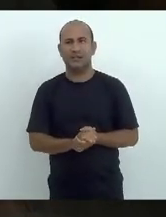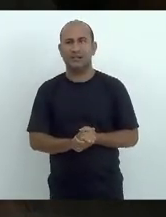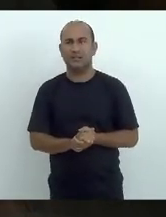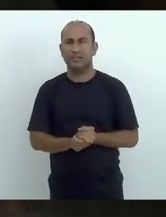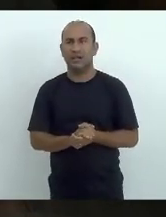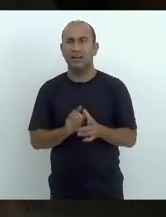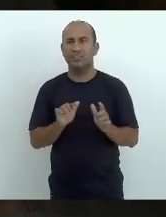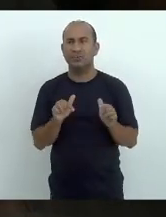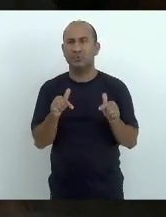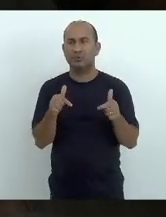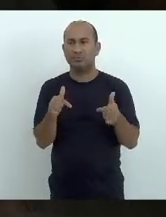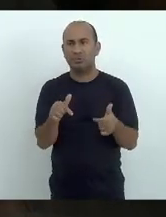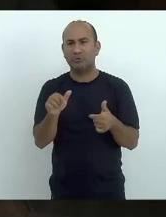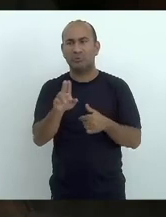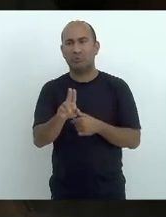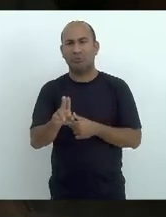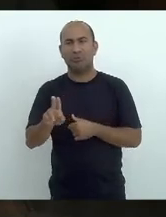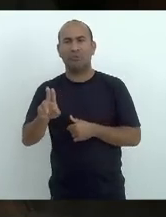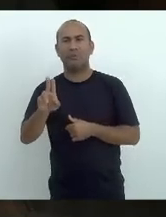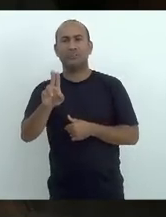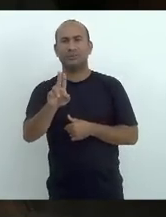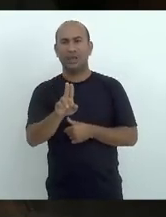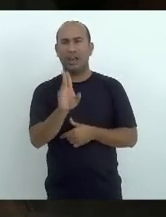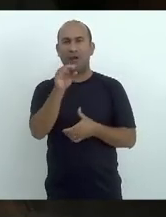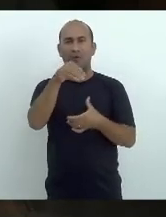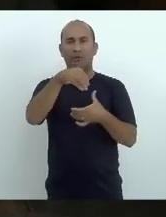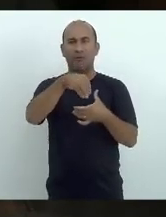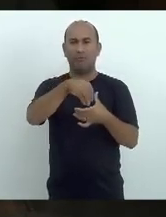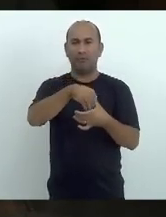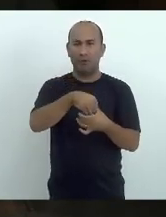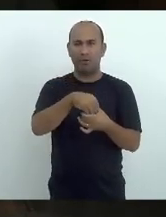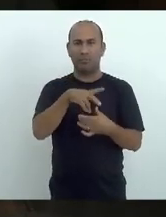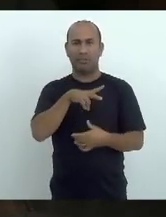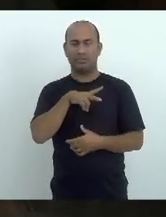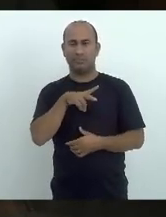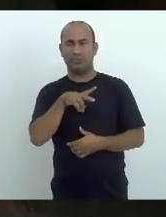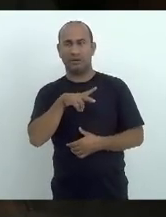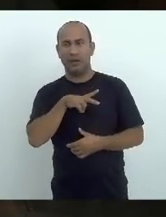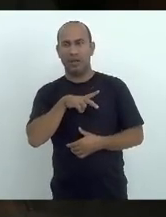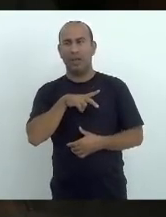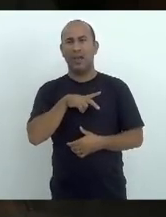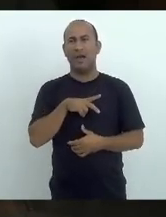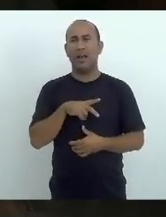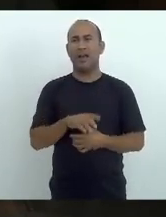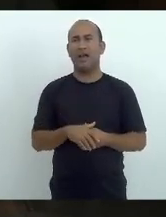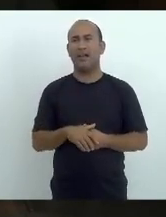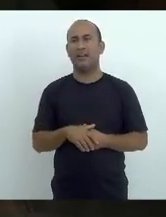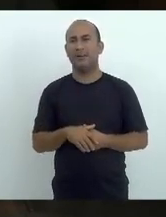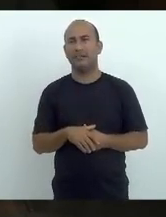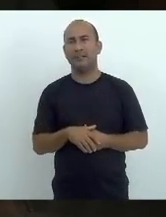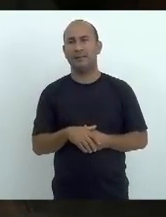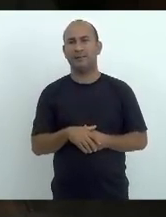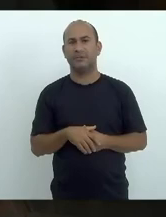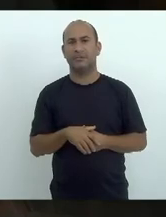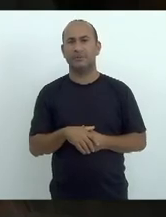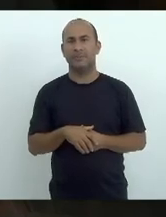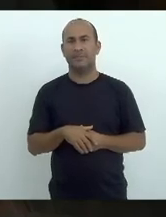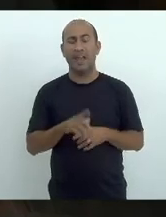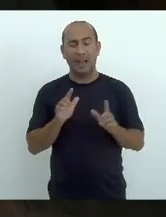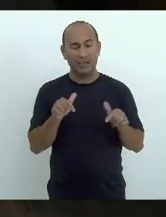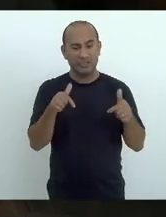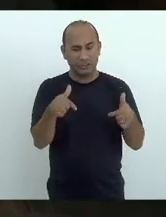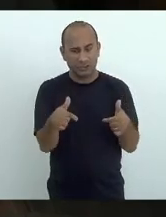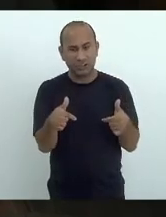sufrágio universal, desconhecia voto popular, desconhecia mandato eletivo, agia com